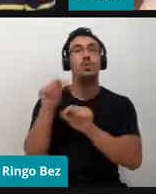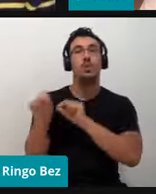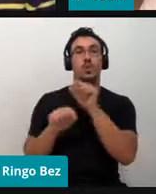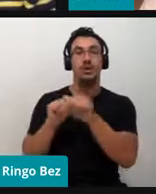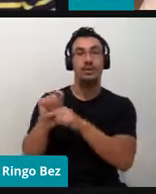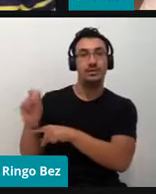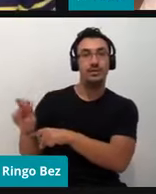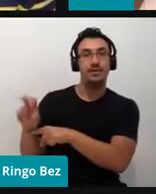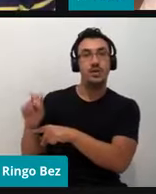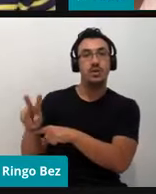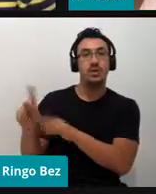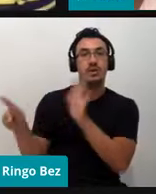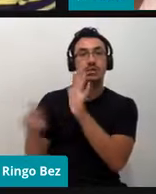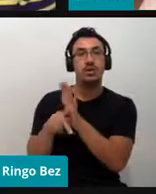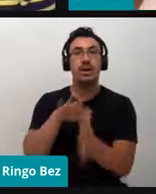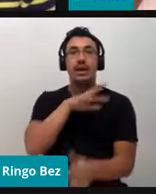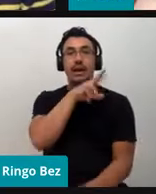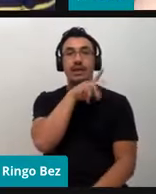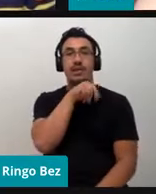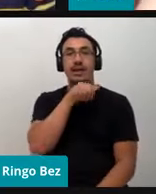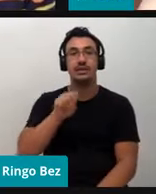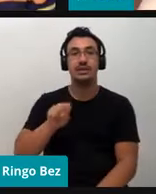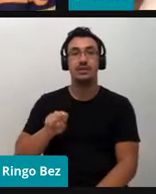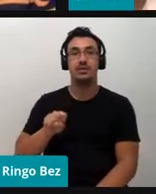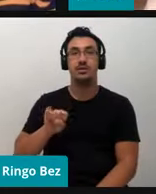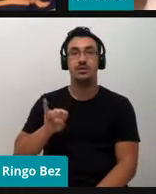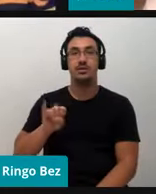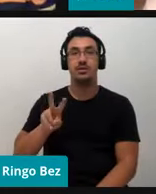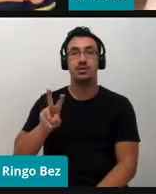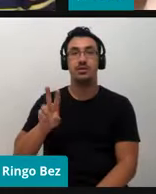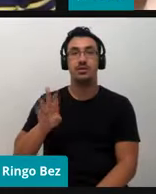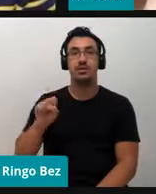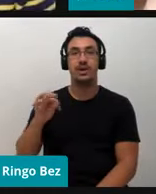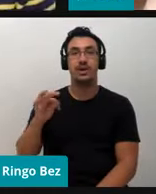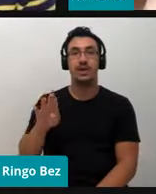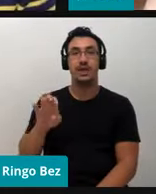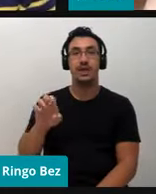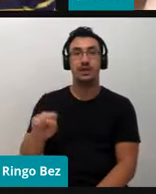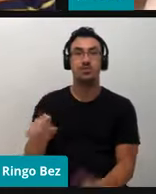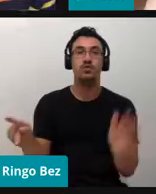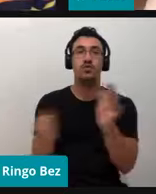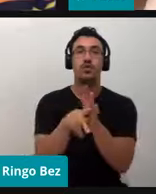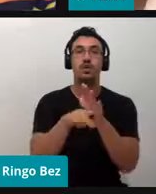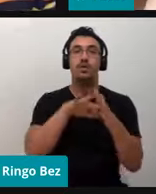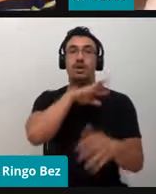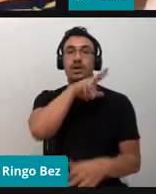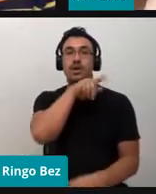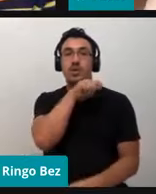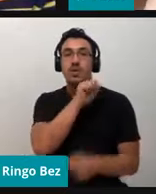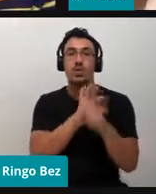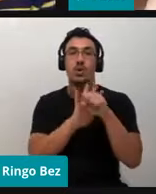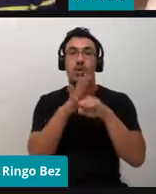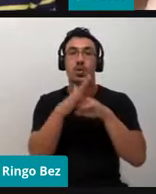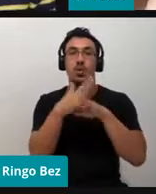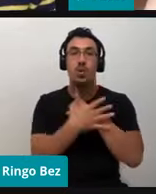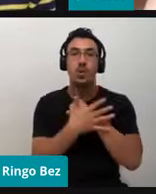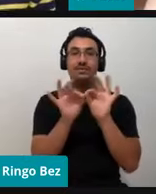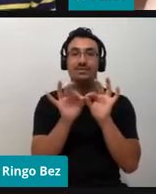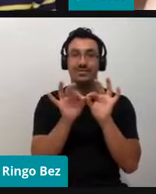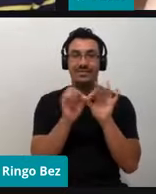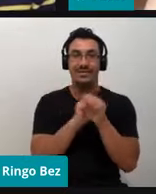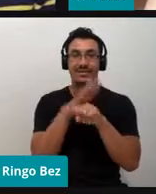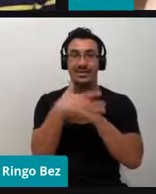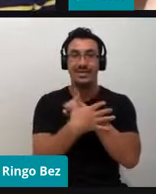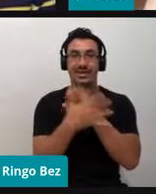de animais silvestres, tanto a família dos coronavírus, né, uma família extensa